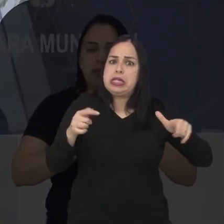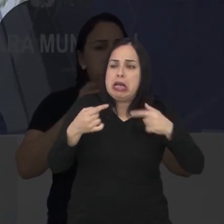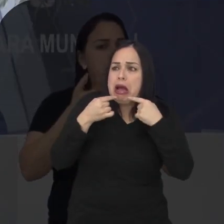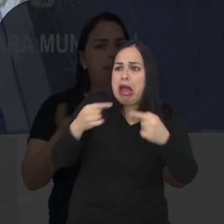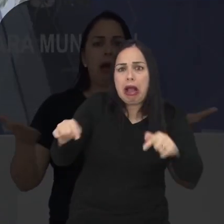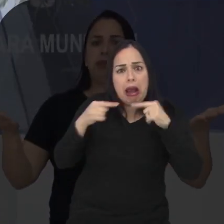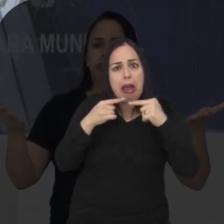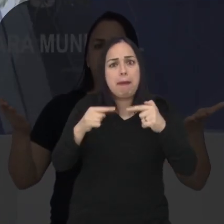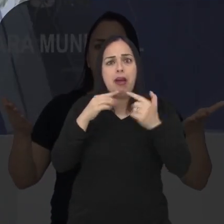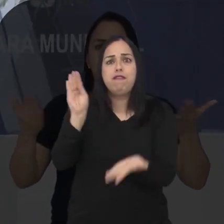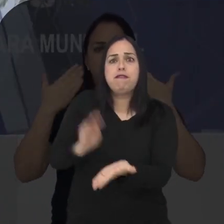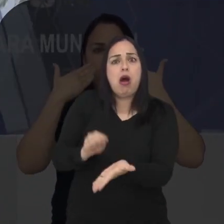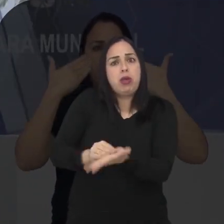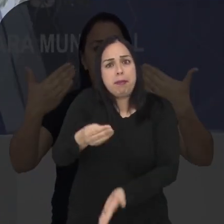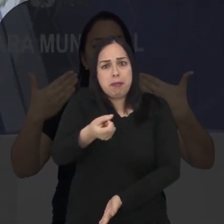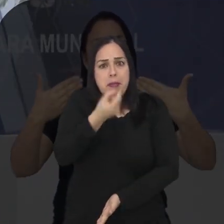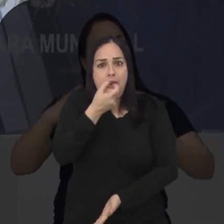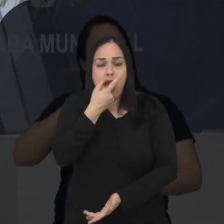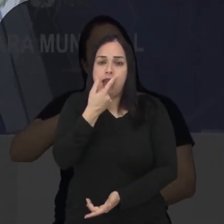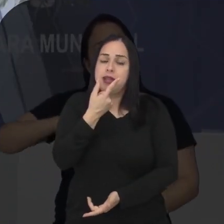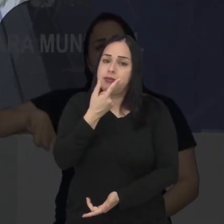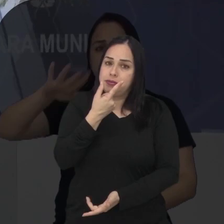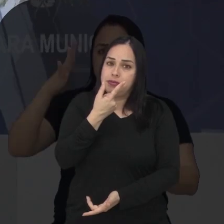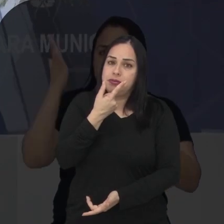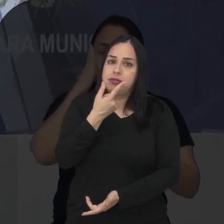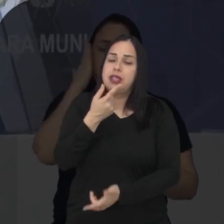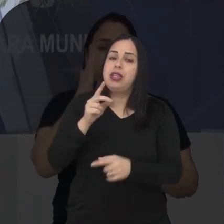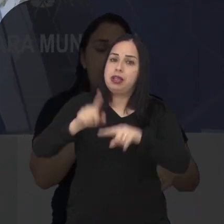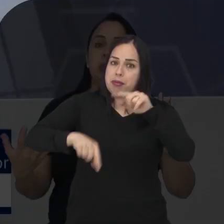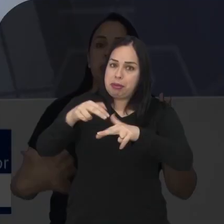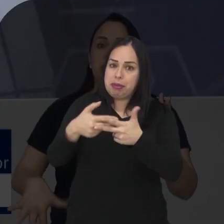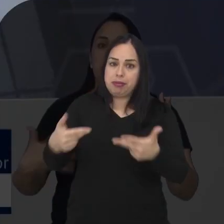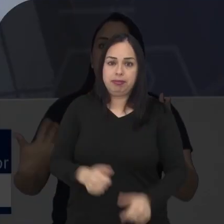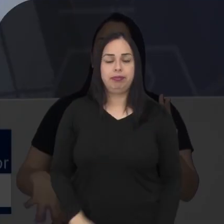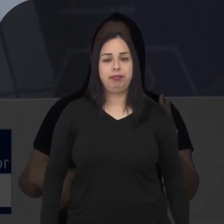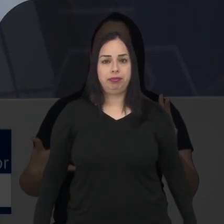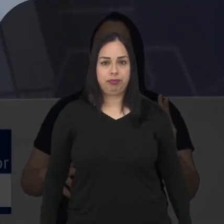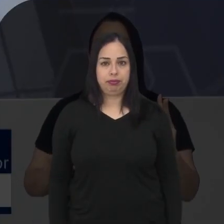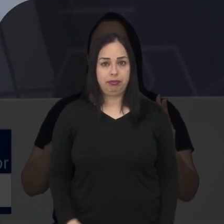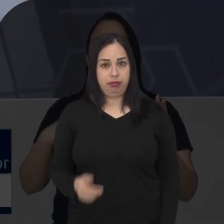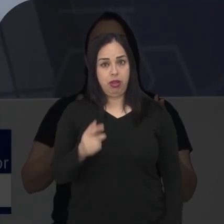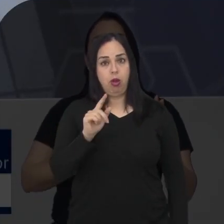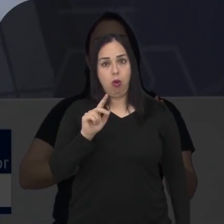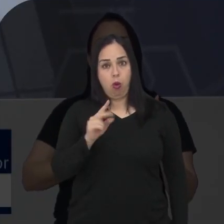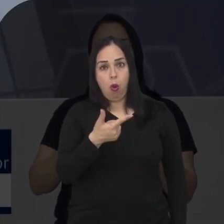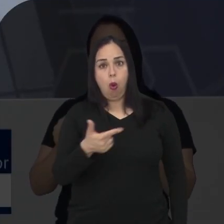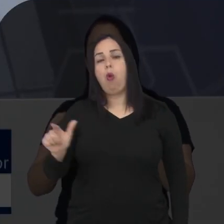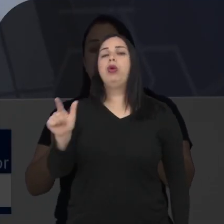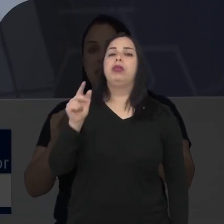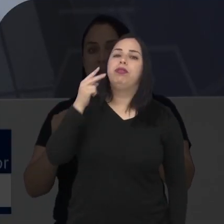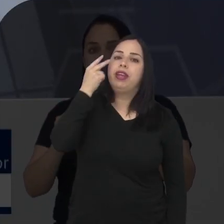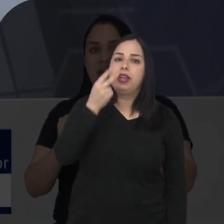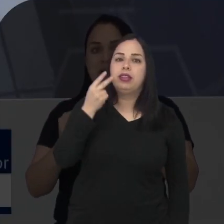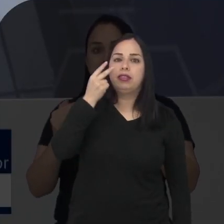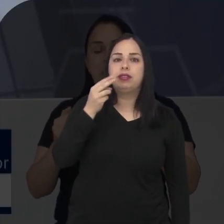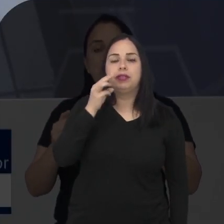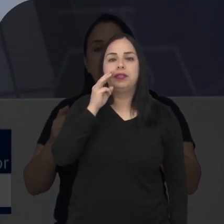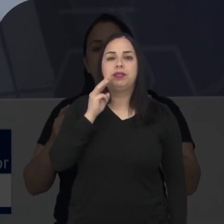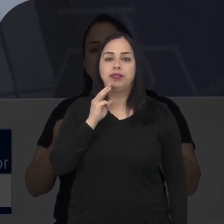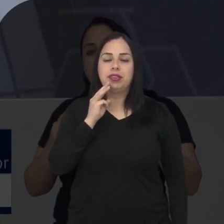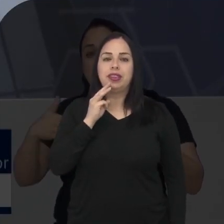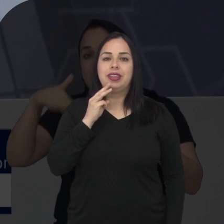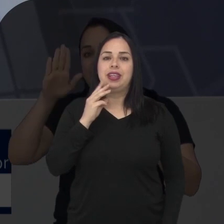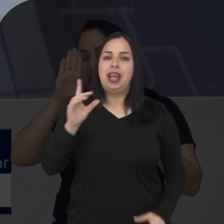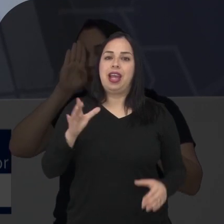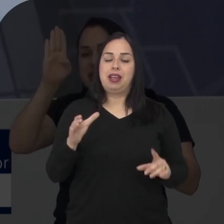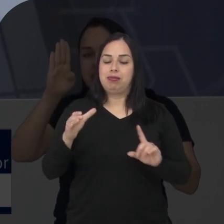que reclamavam sobre falta de medicamentos e equipamentos. Outro orador, o vereador Walter Hayashi, informou sobre o seu ingresso no